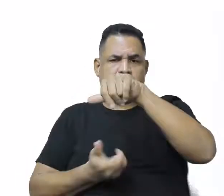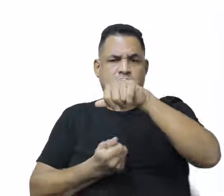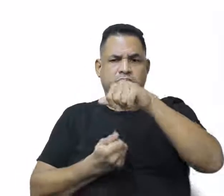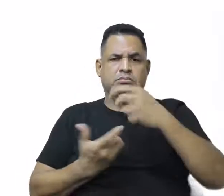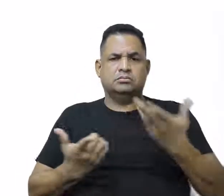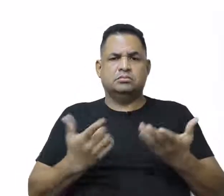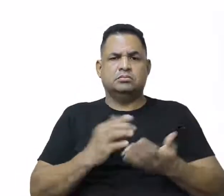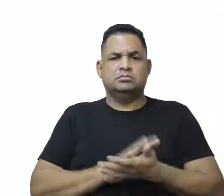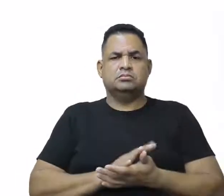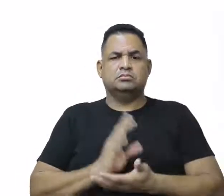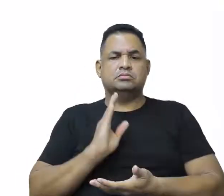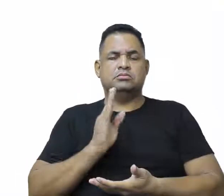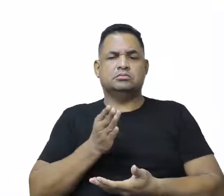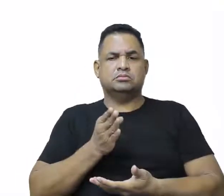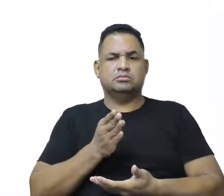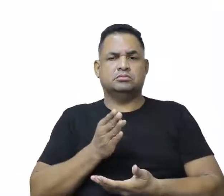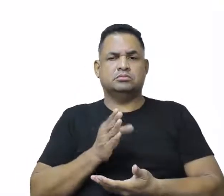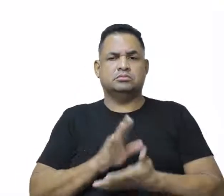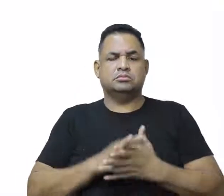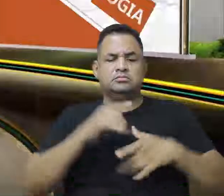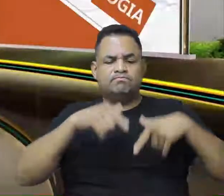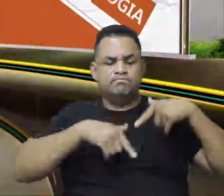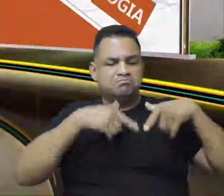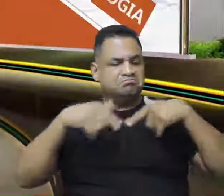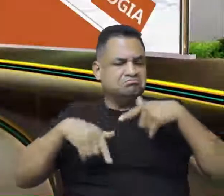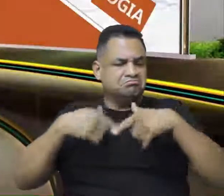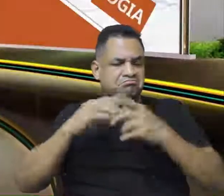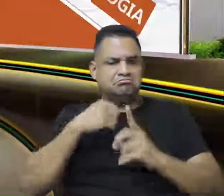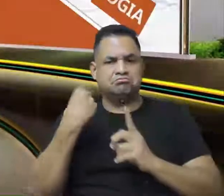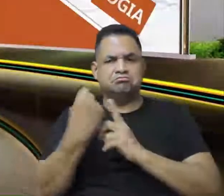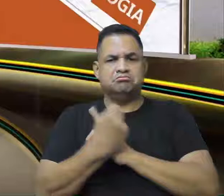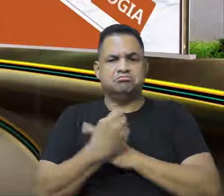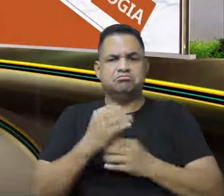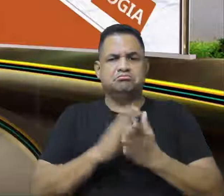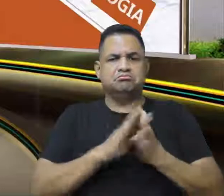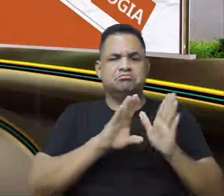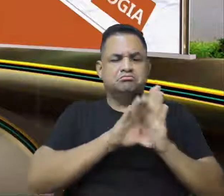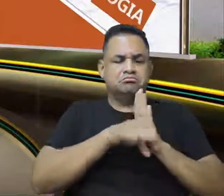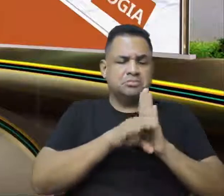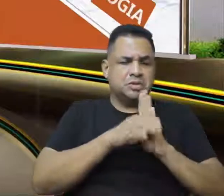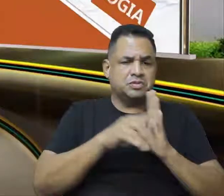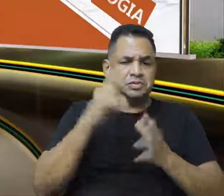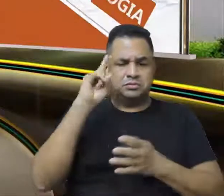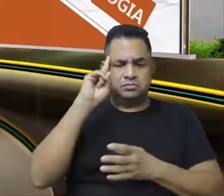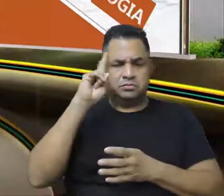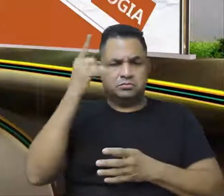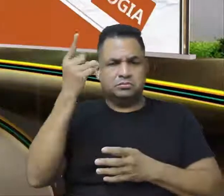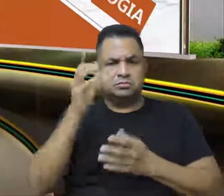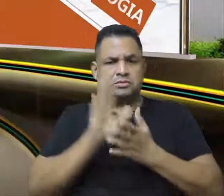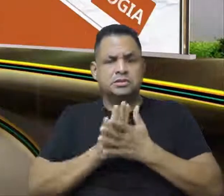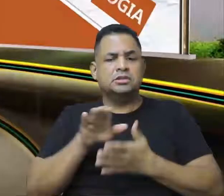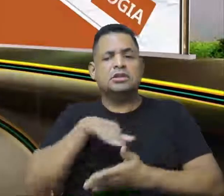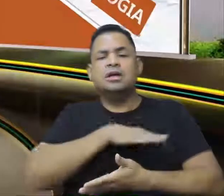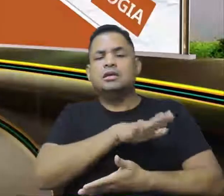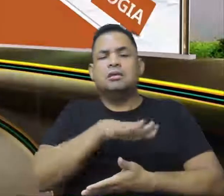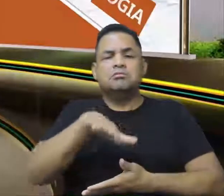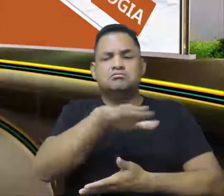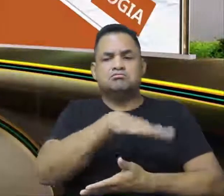ela já foi aí reproduzida socialmente, esse conceito, essa ideia já está circulando